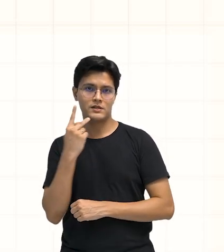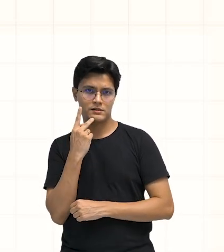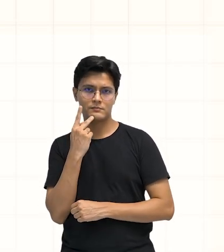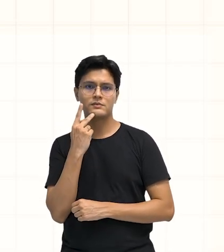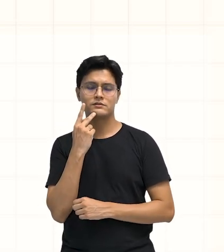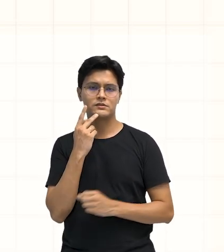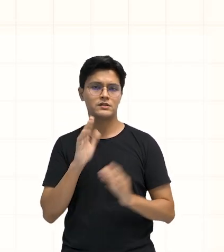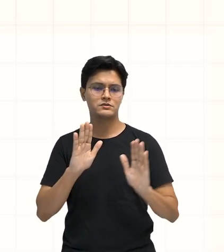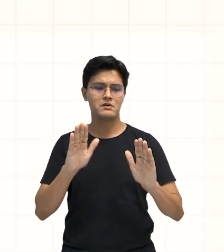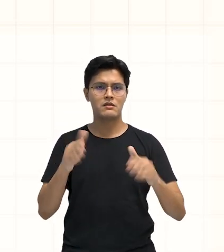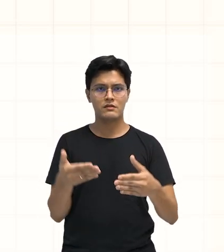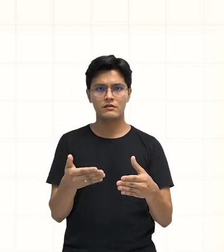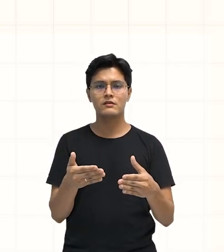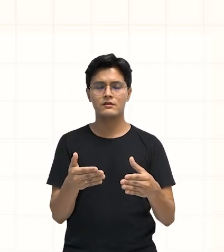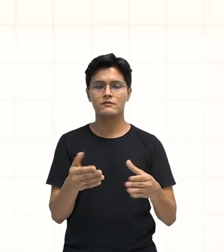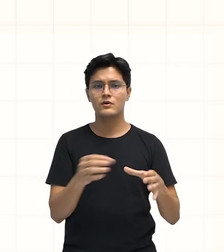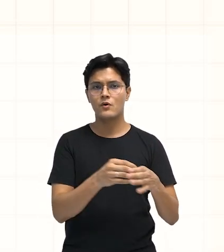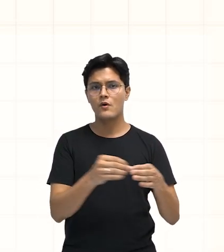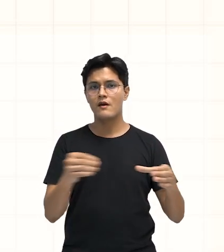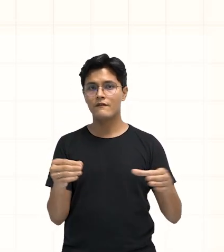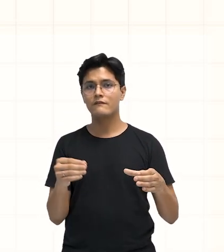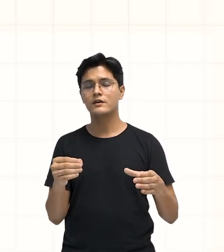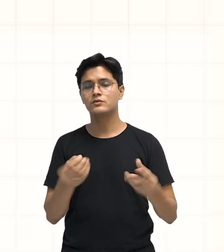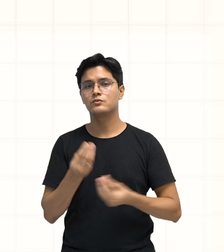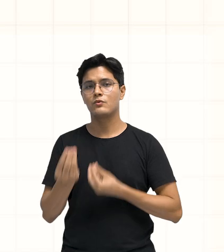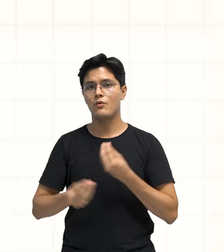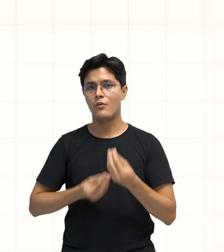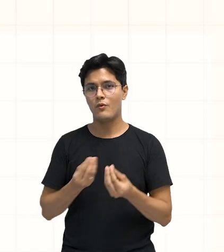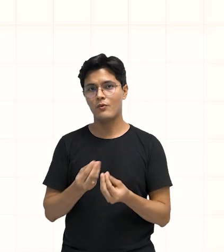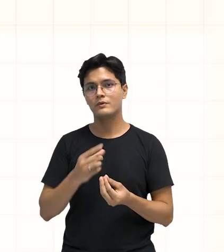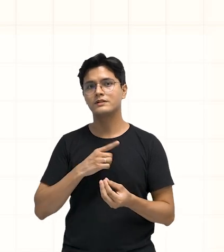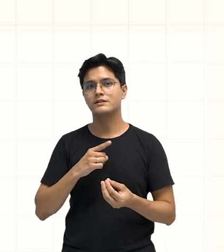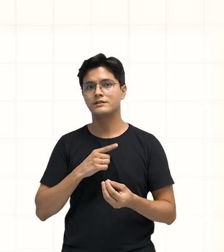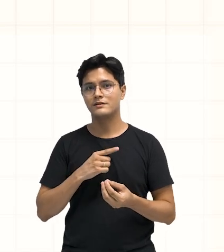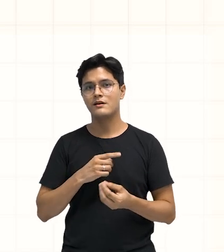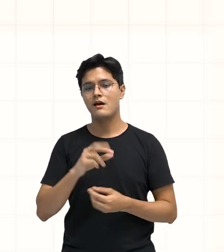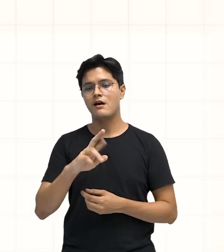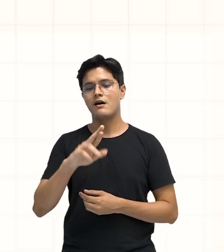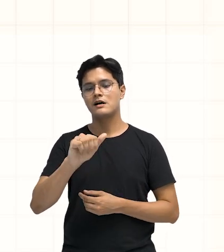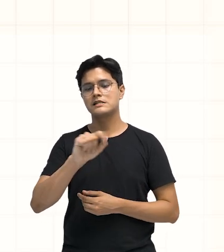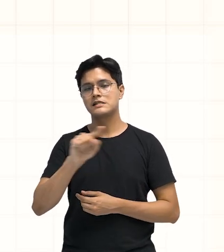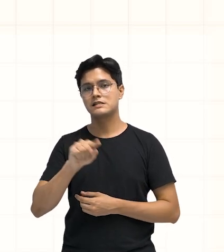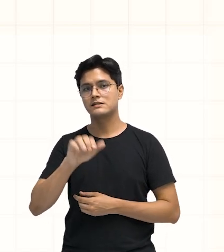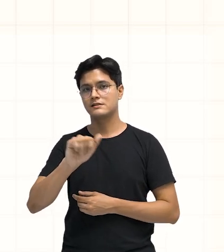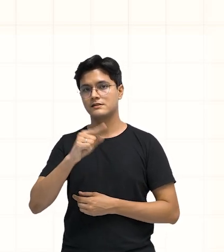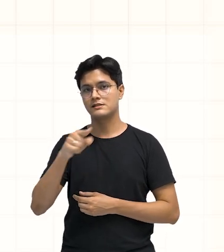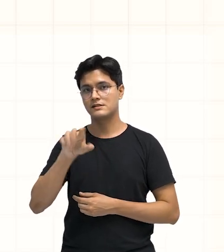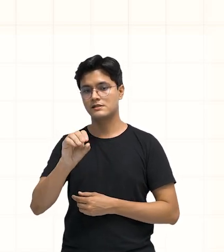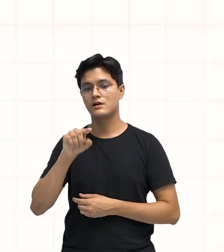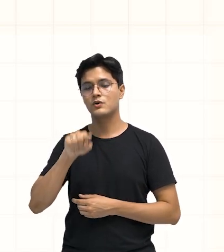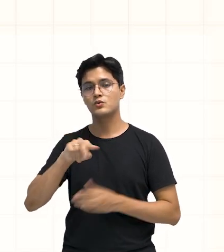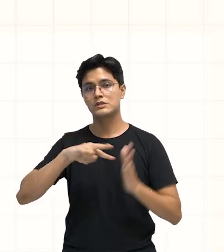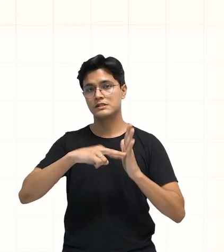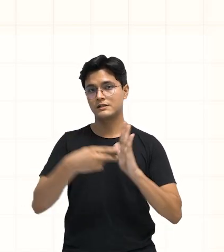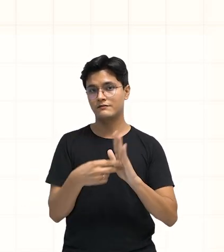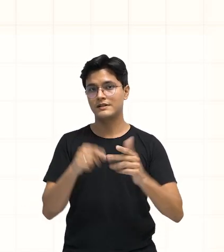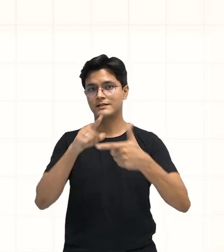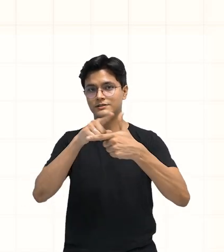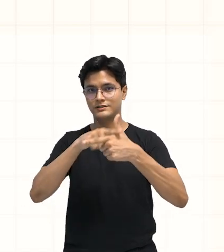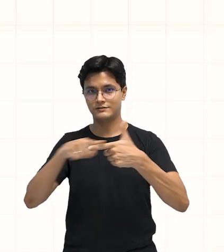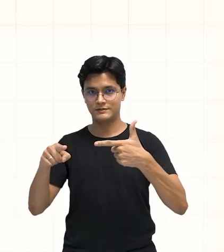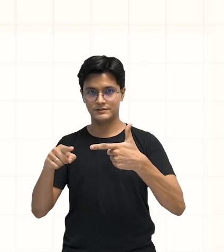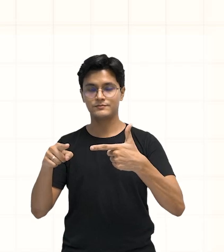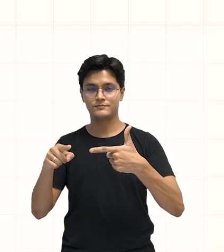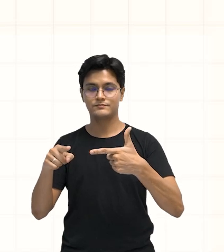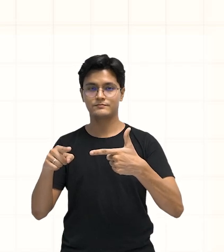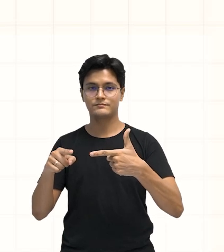evento é realizado pela razão. Toda vez que vocês ouvirem essa palavra razão, significa divisão, tá,